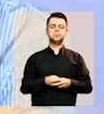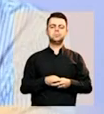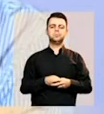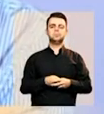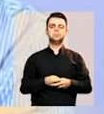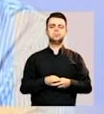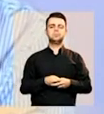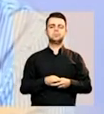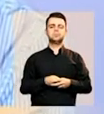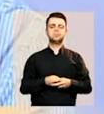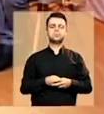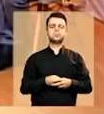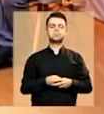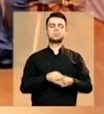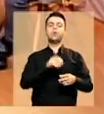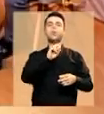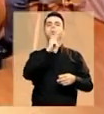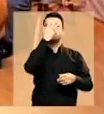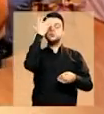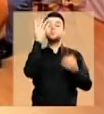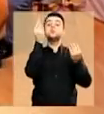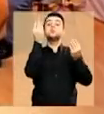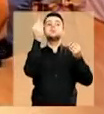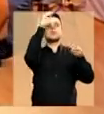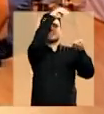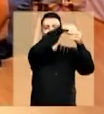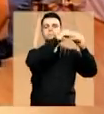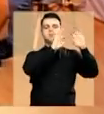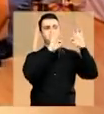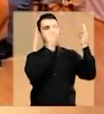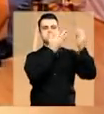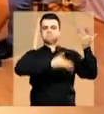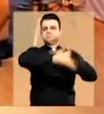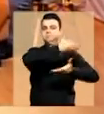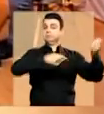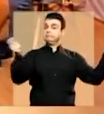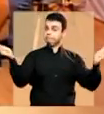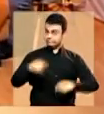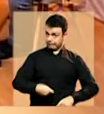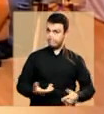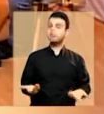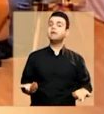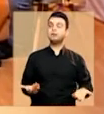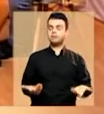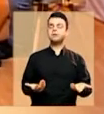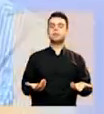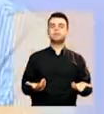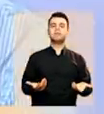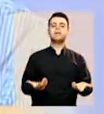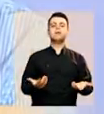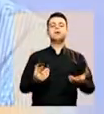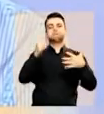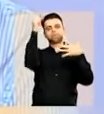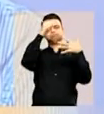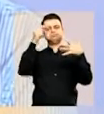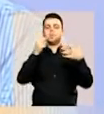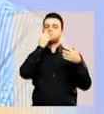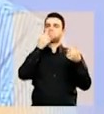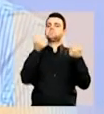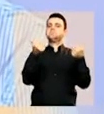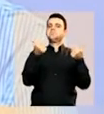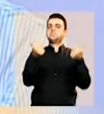uma casa com os outros intercambistas, né? Então, as oportunidades, assim, os benefícios, né,